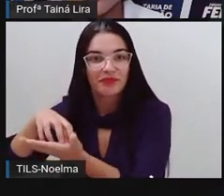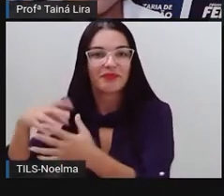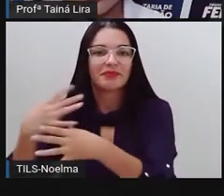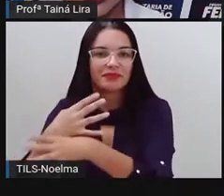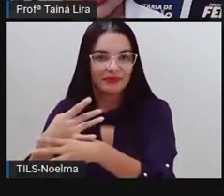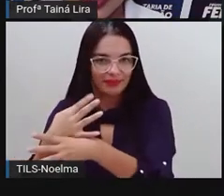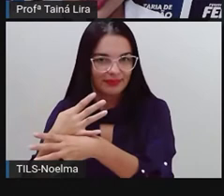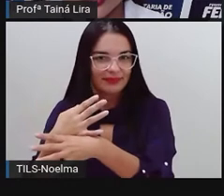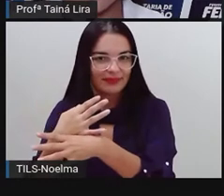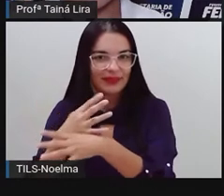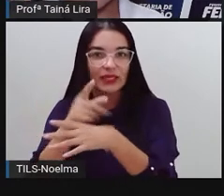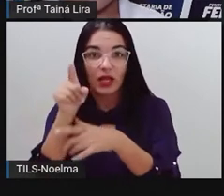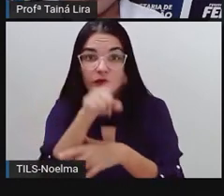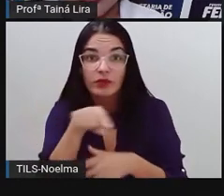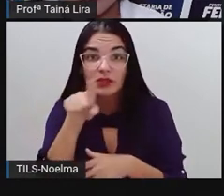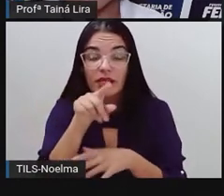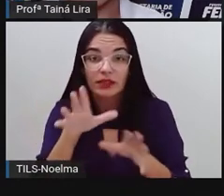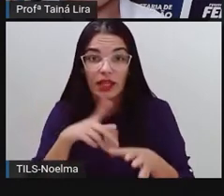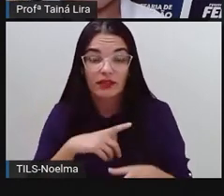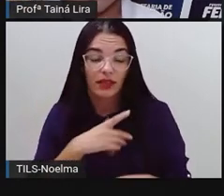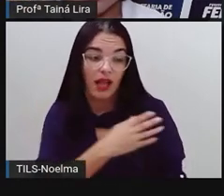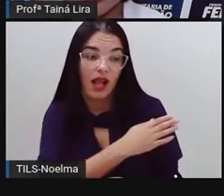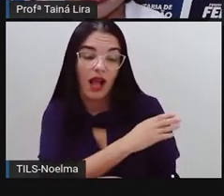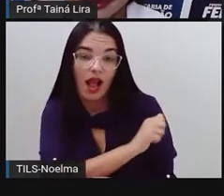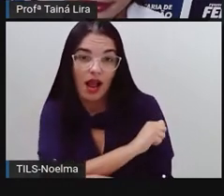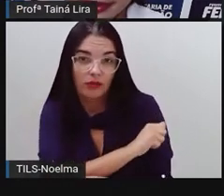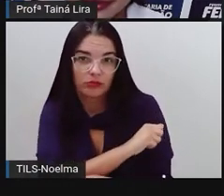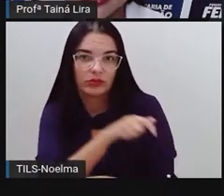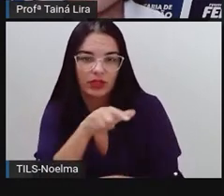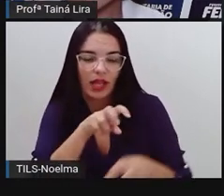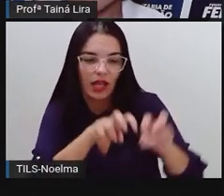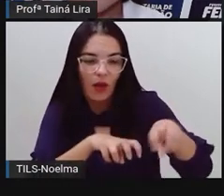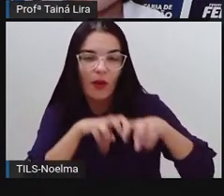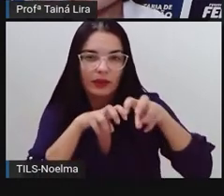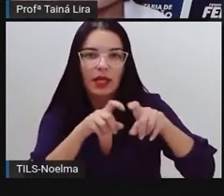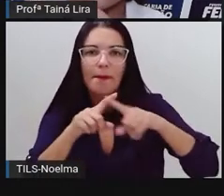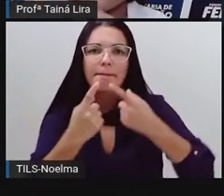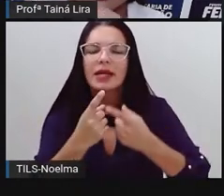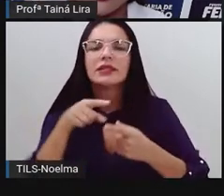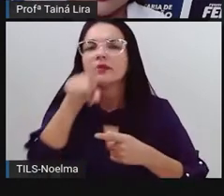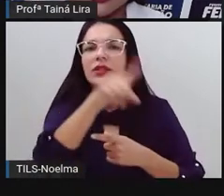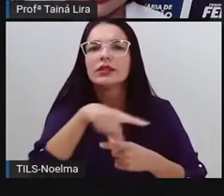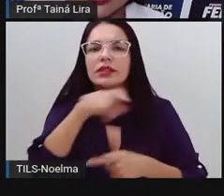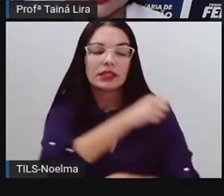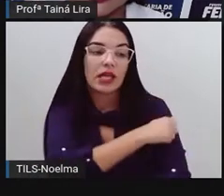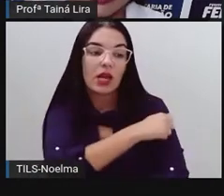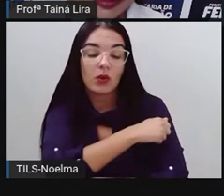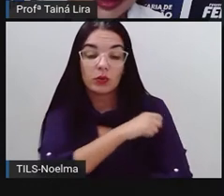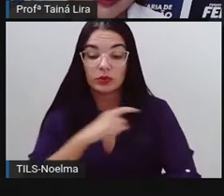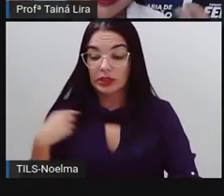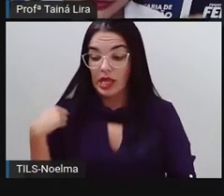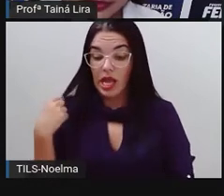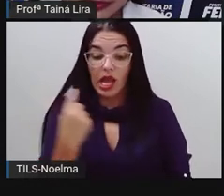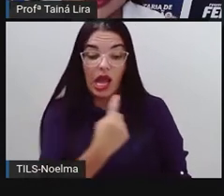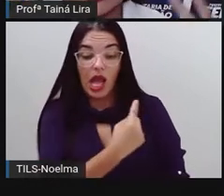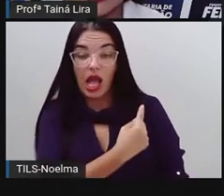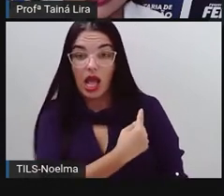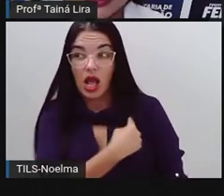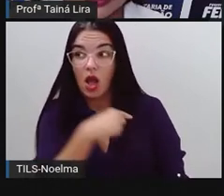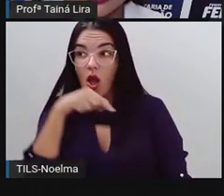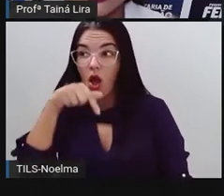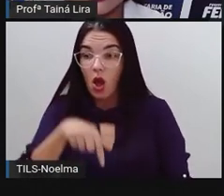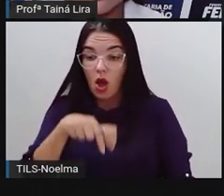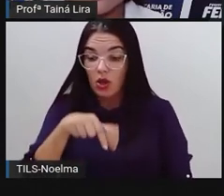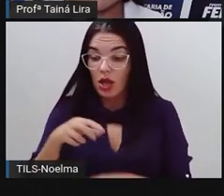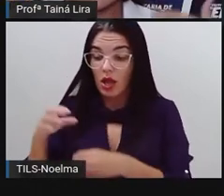também da zona rural ME assistindo mas os alunos da zona urbana né Nós Alunos e a prova também